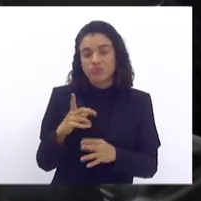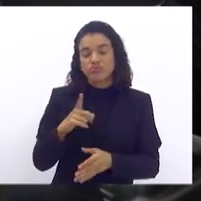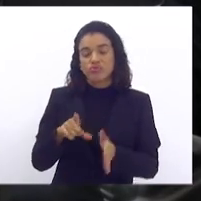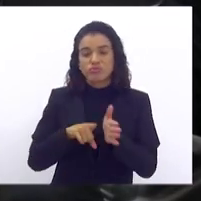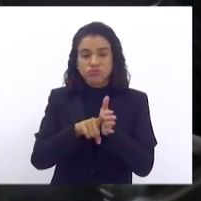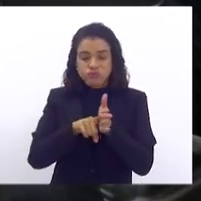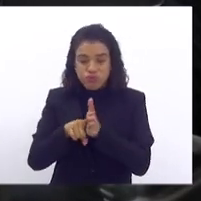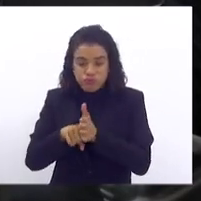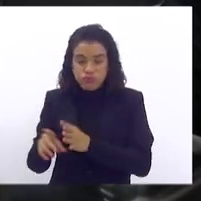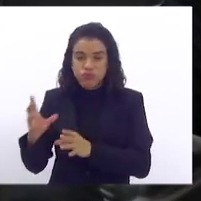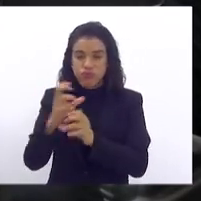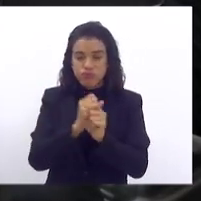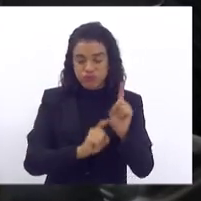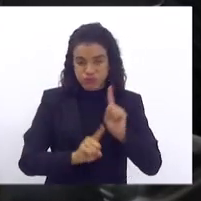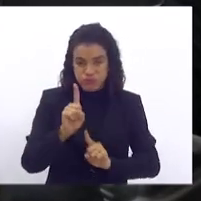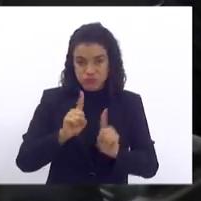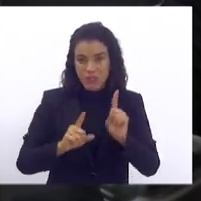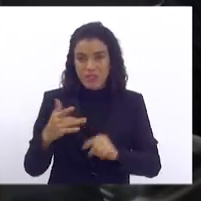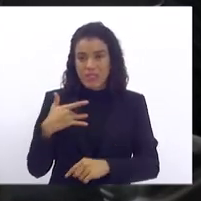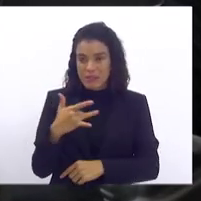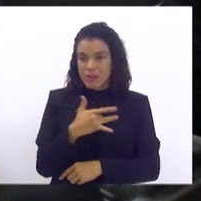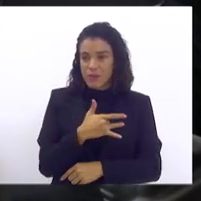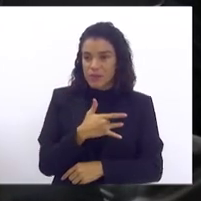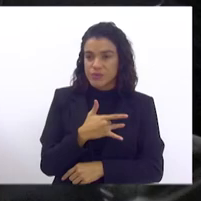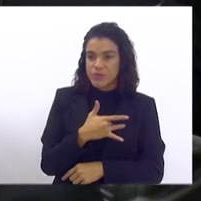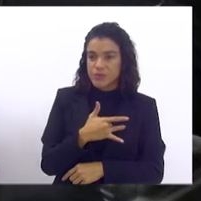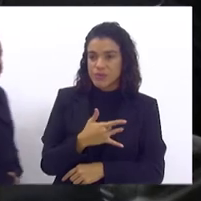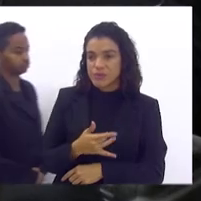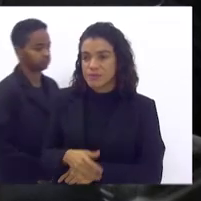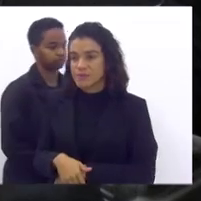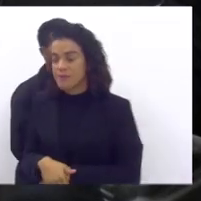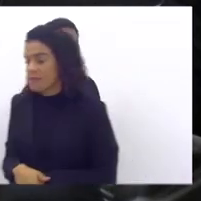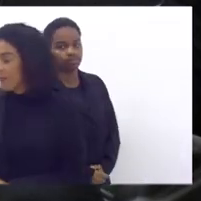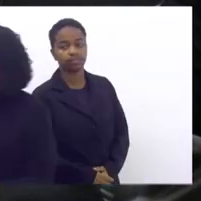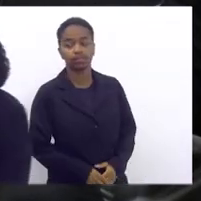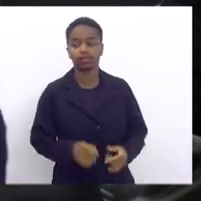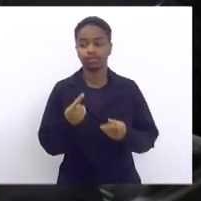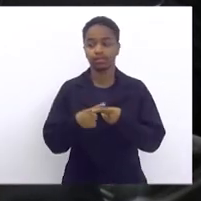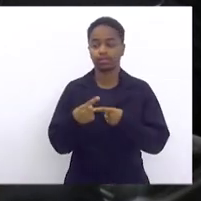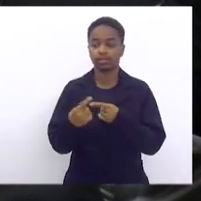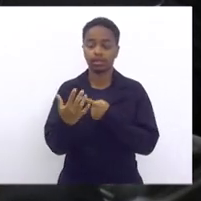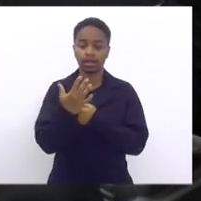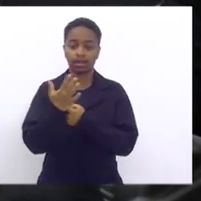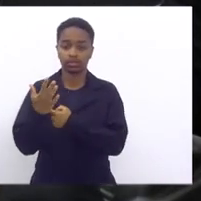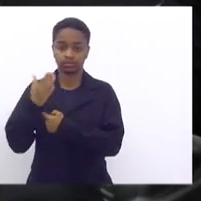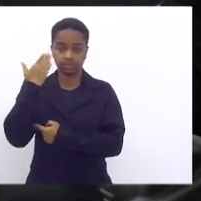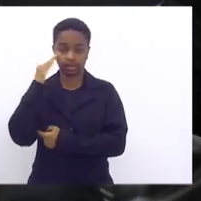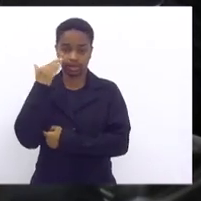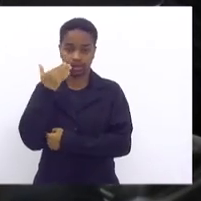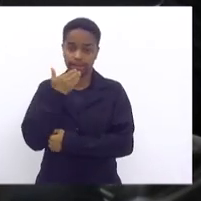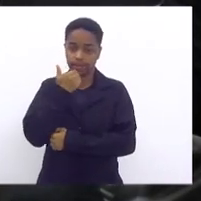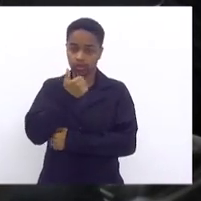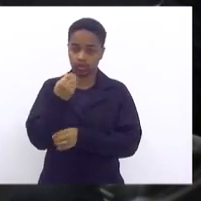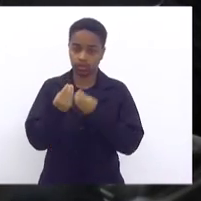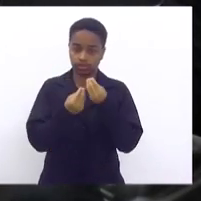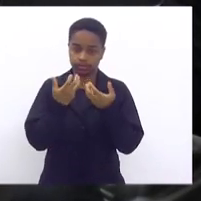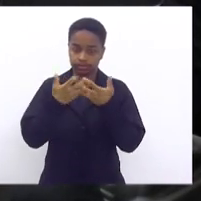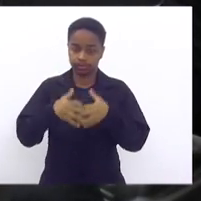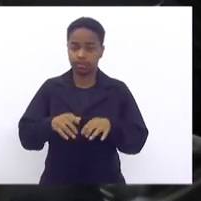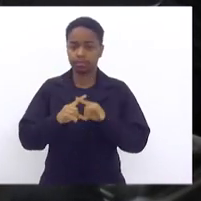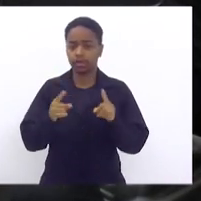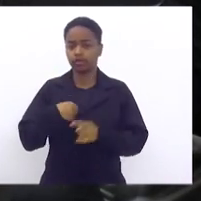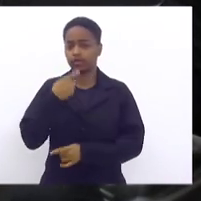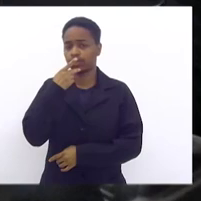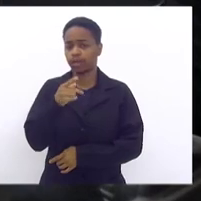dados da saúde que, enfim, nos ajudam ali na compreensão desse fenômeno. Mas por que eu estou falando